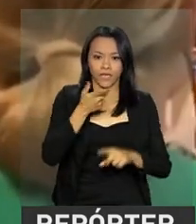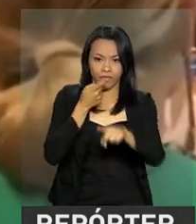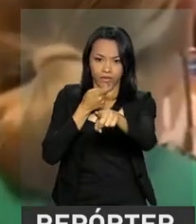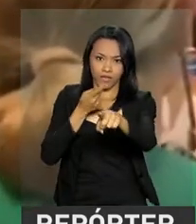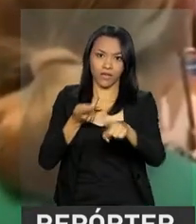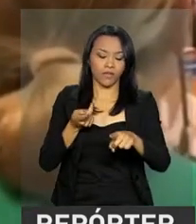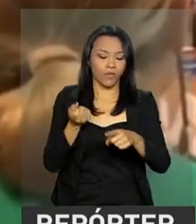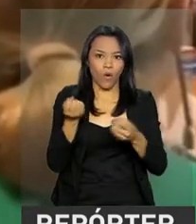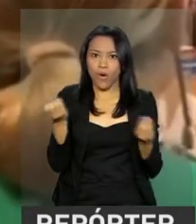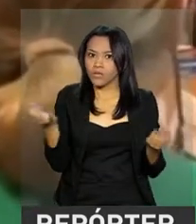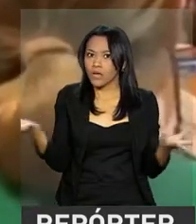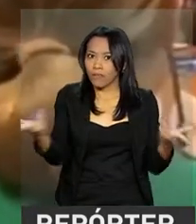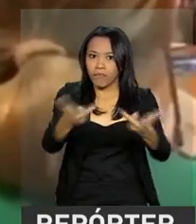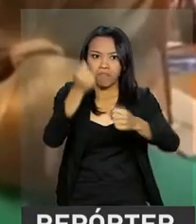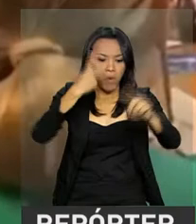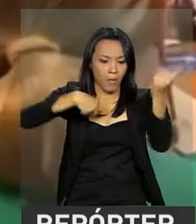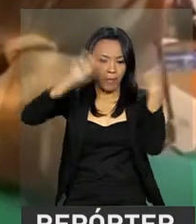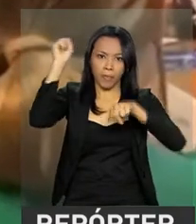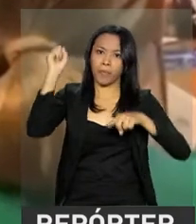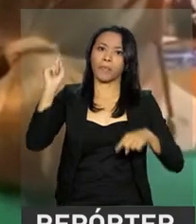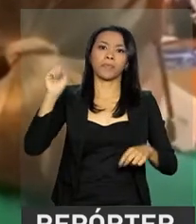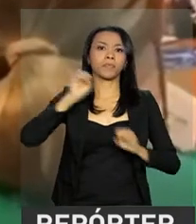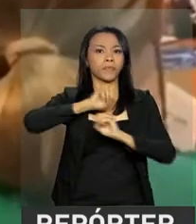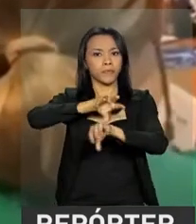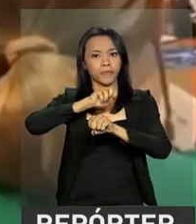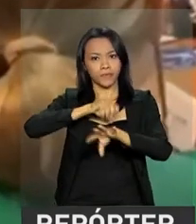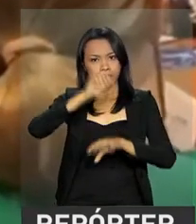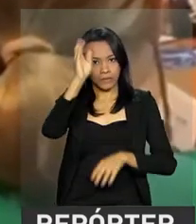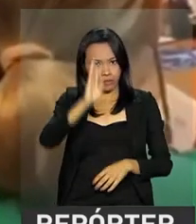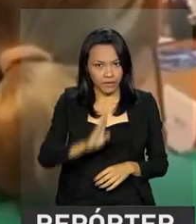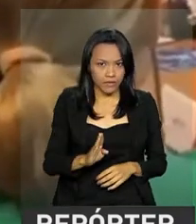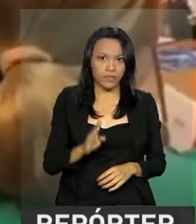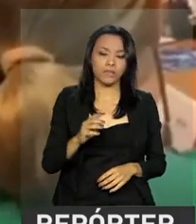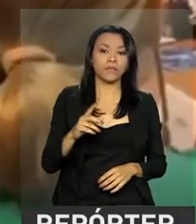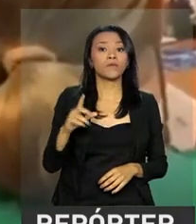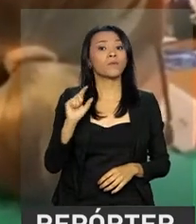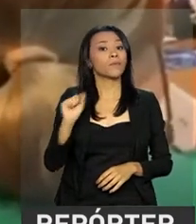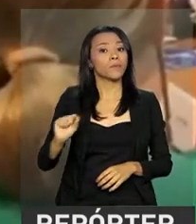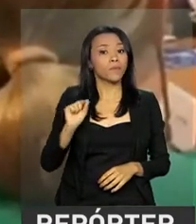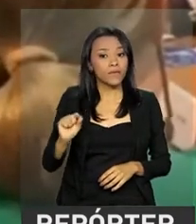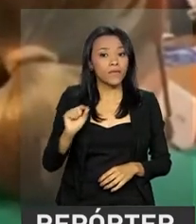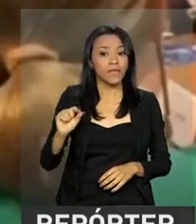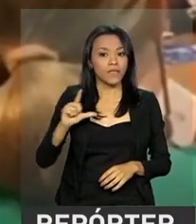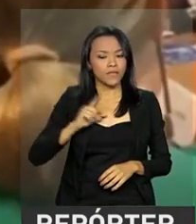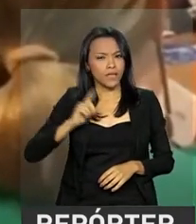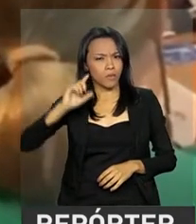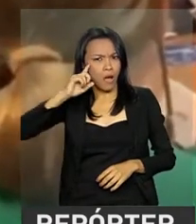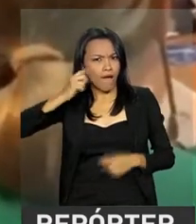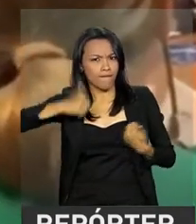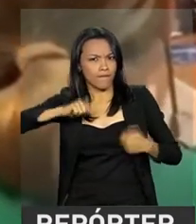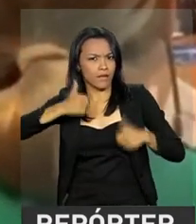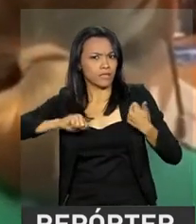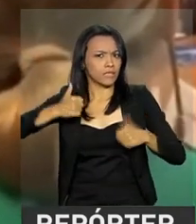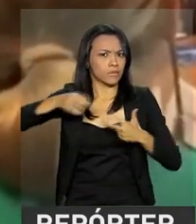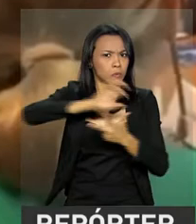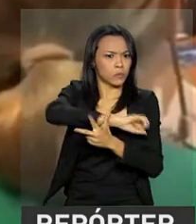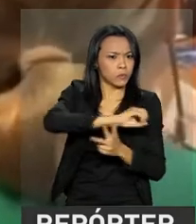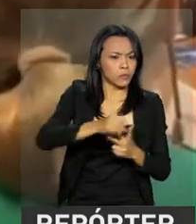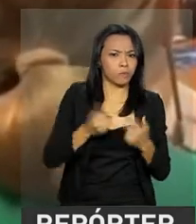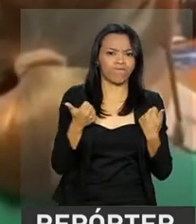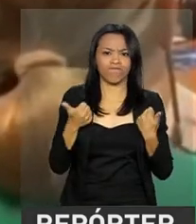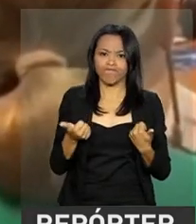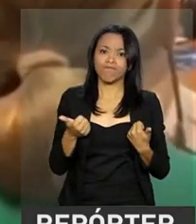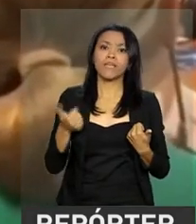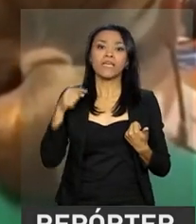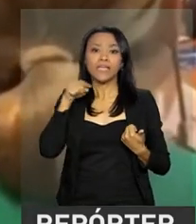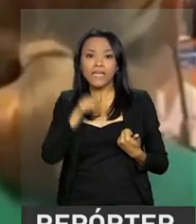mais extraordinários da educação brasileira, que tem uma capacidade de avaliação extraordinária. E, evidentemente,